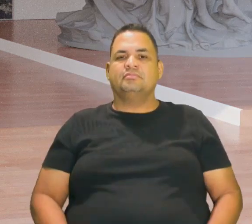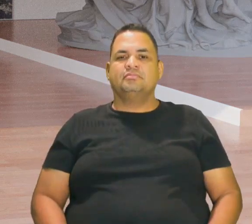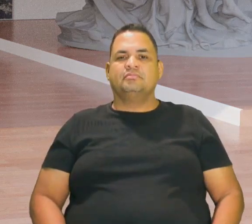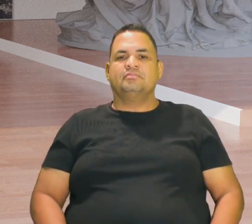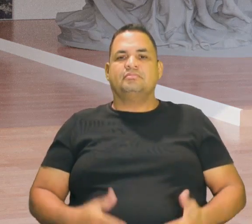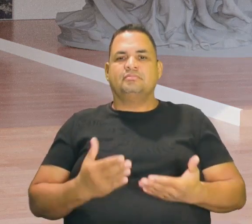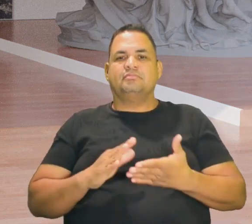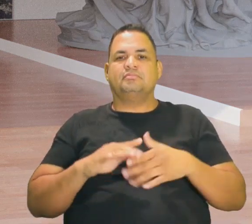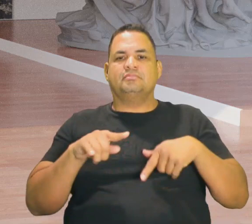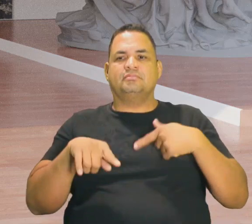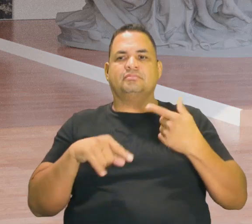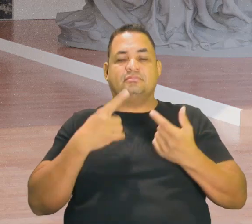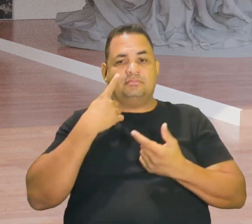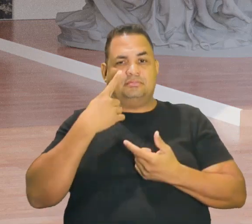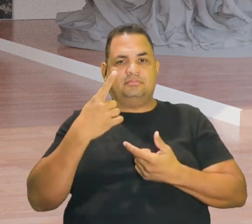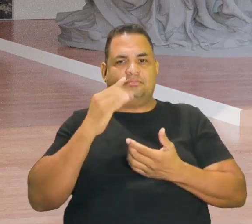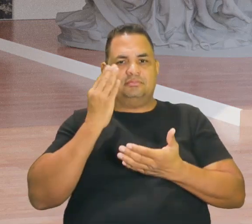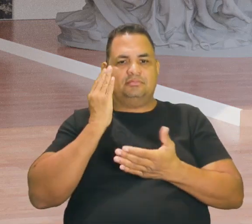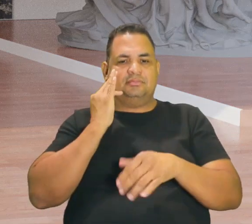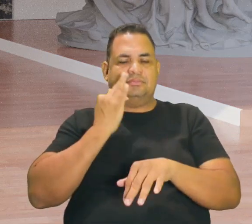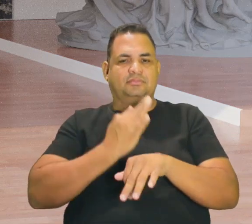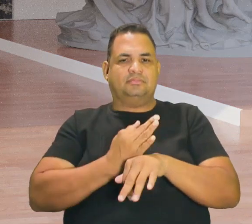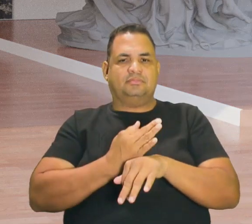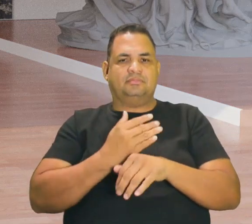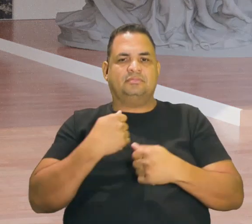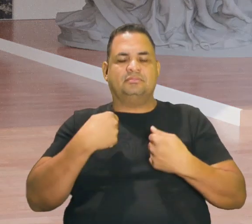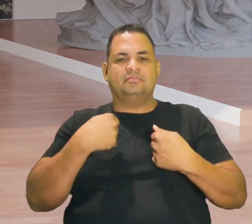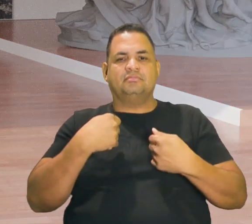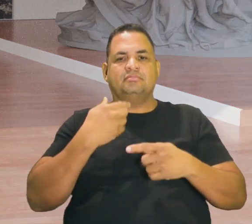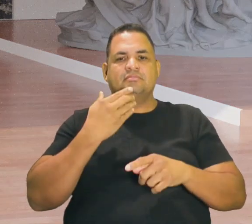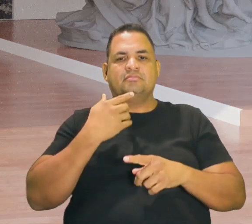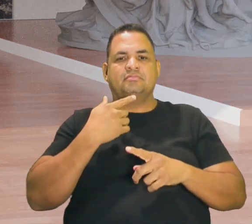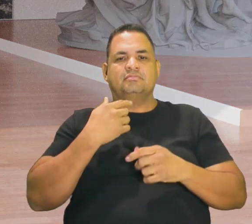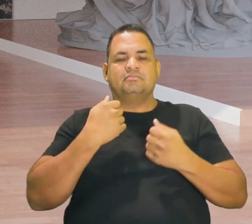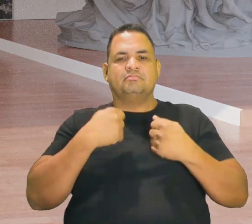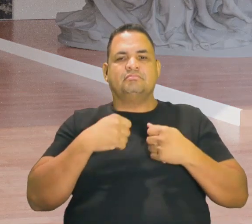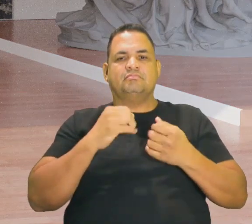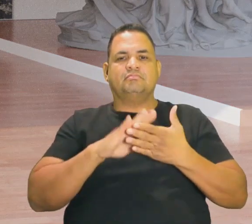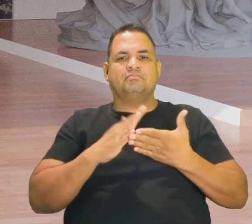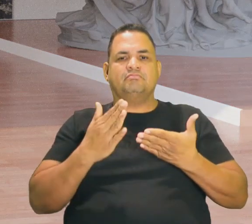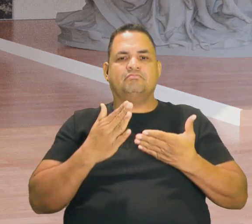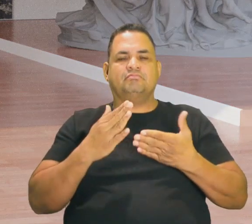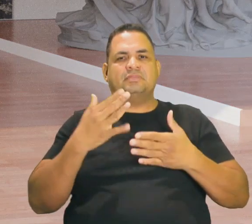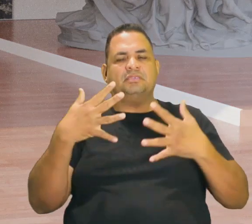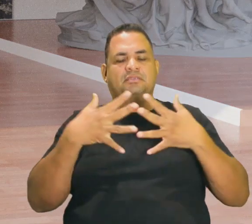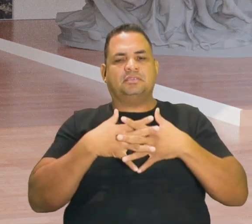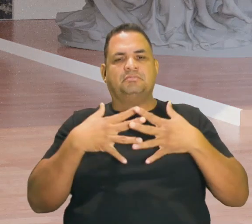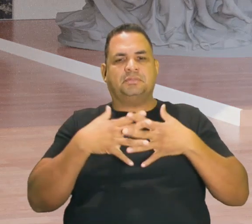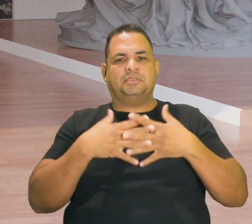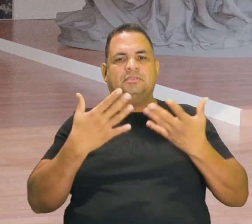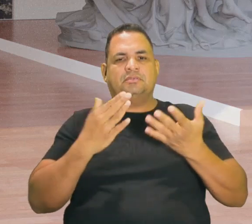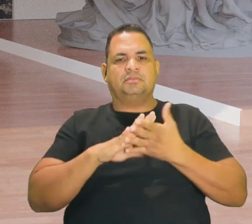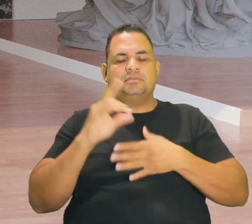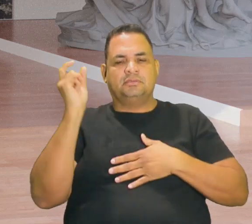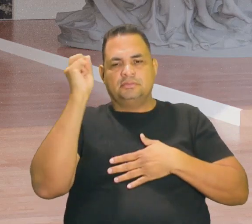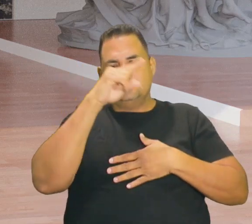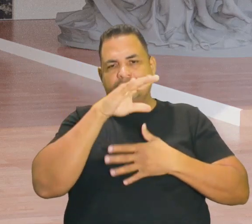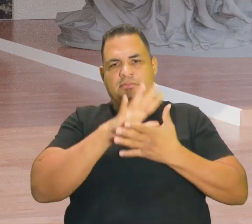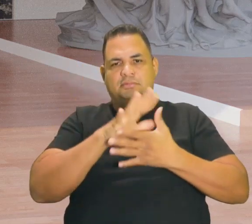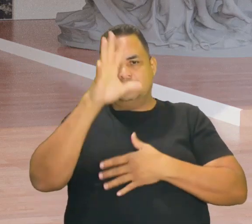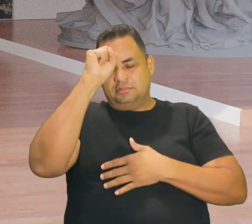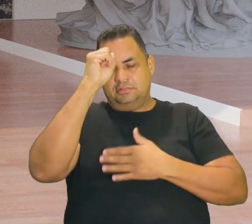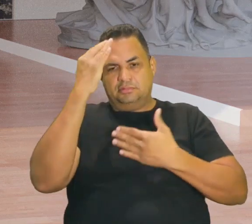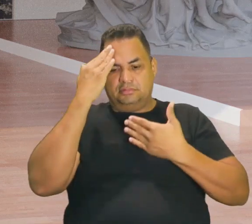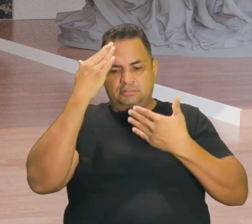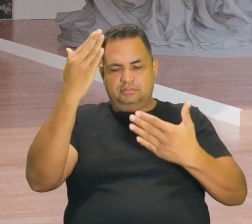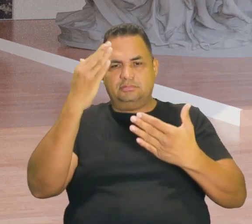nossas aulas quando você não assiste você faltou E aí pode comprometer né atrapalhar aí no seu aprendizado então Obrigado